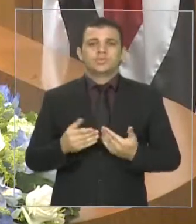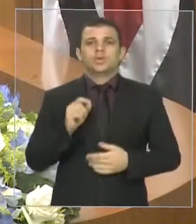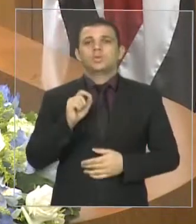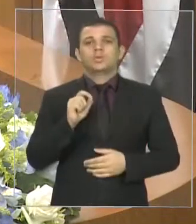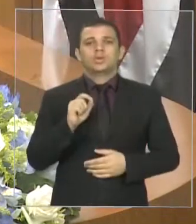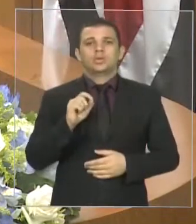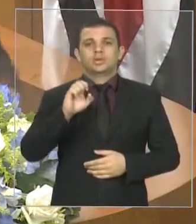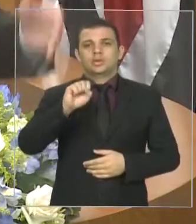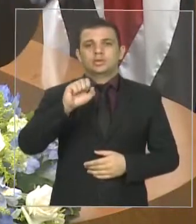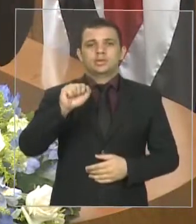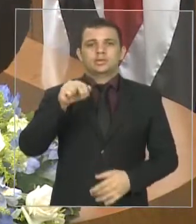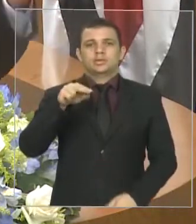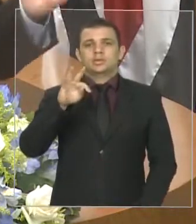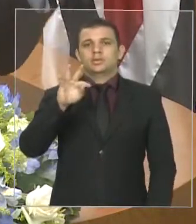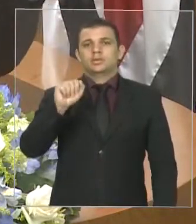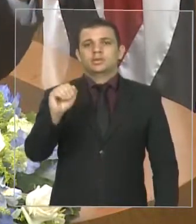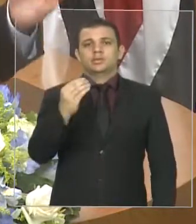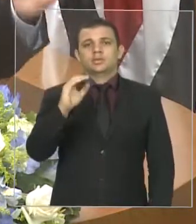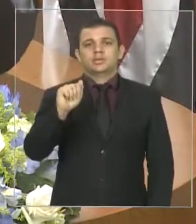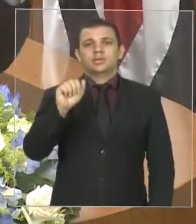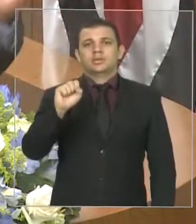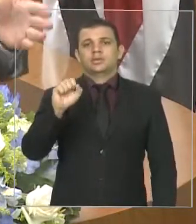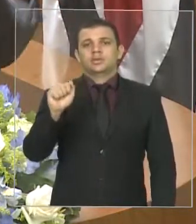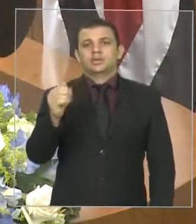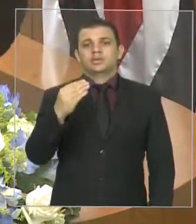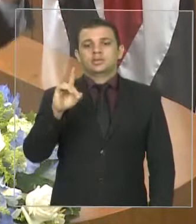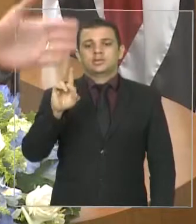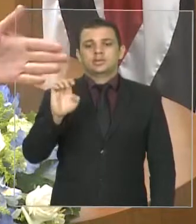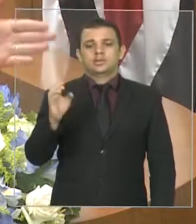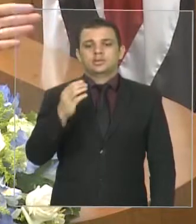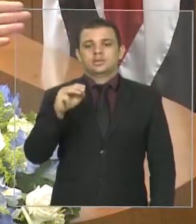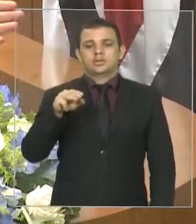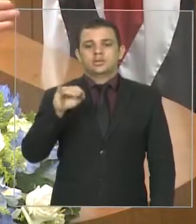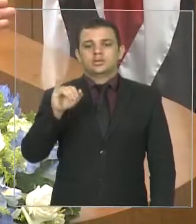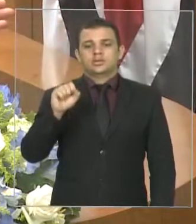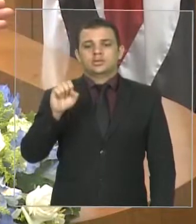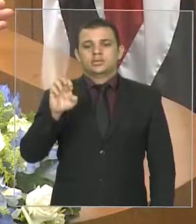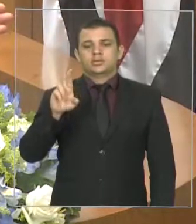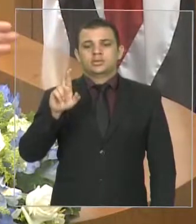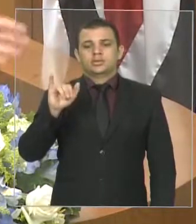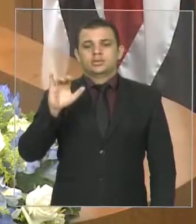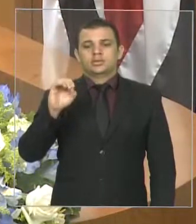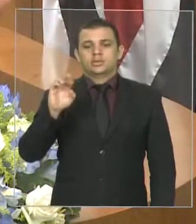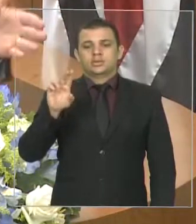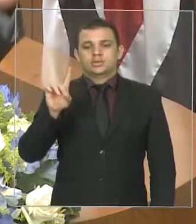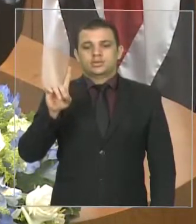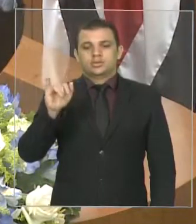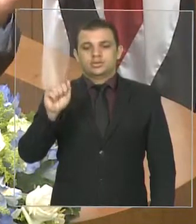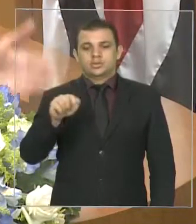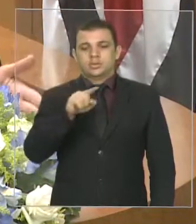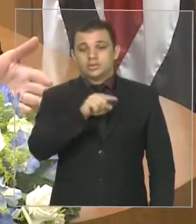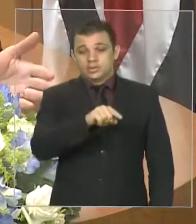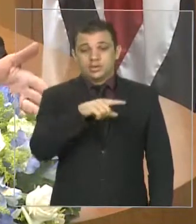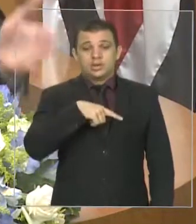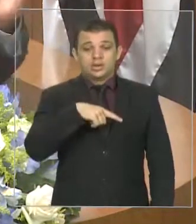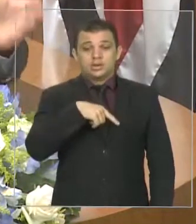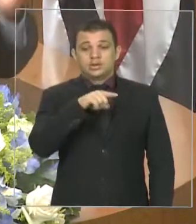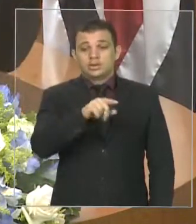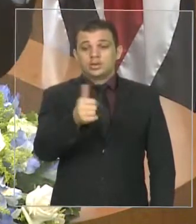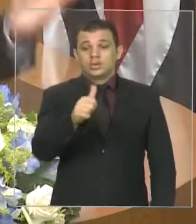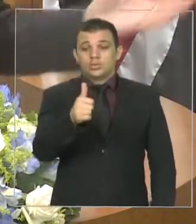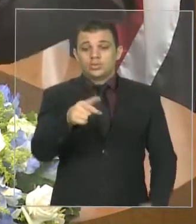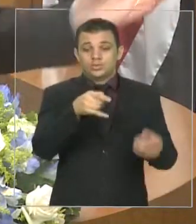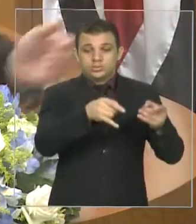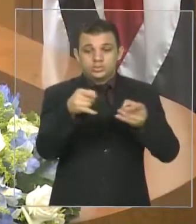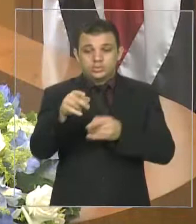Nina Mello, tem 11 leitos de UTIs prontos, senhores deputados, desde 2013, prontos